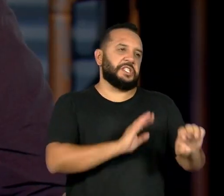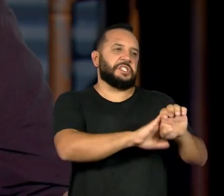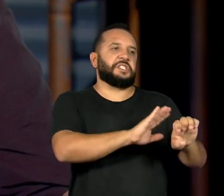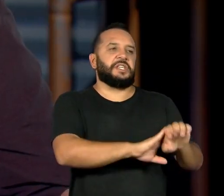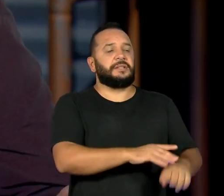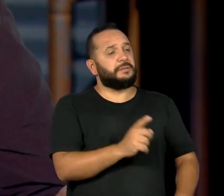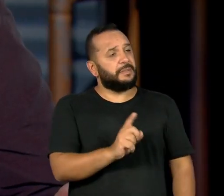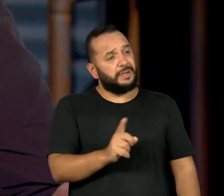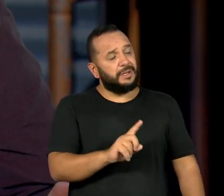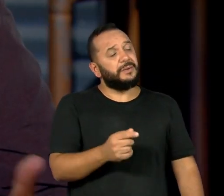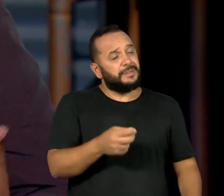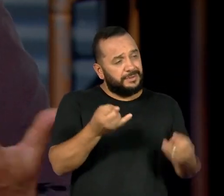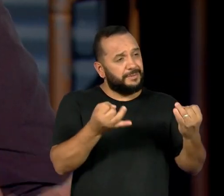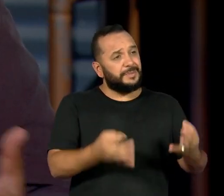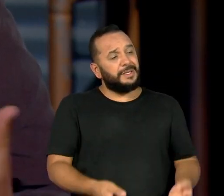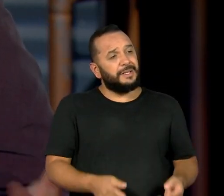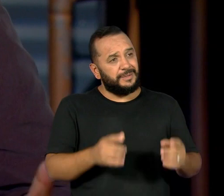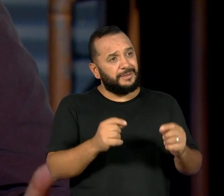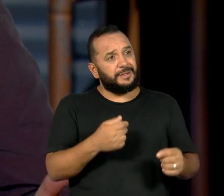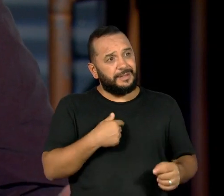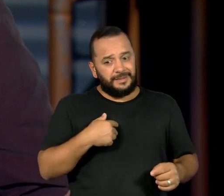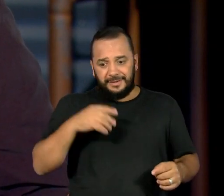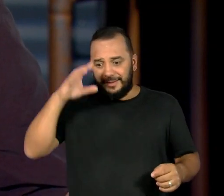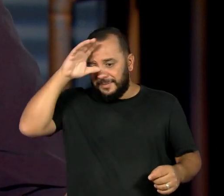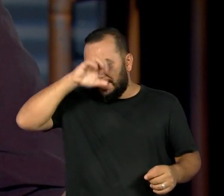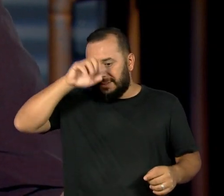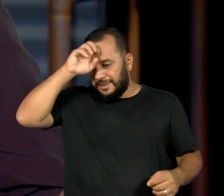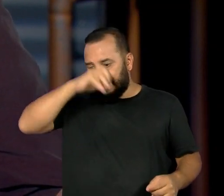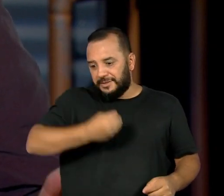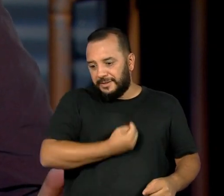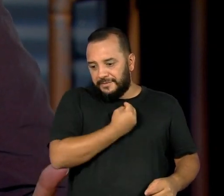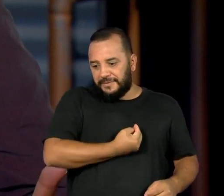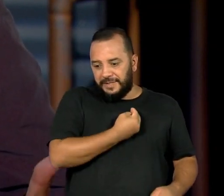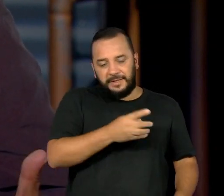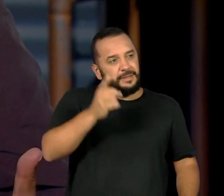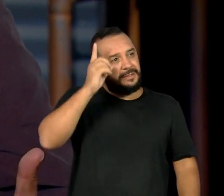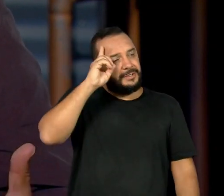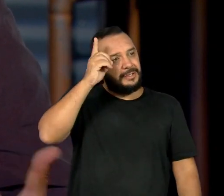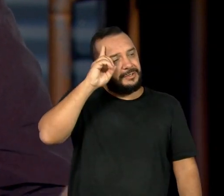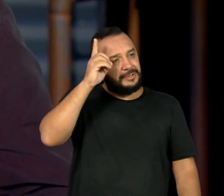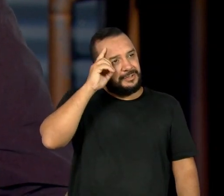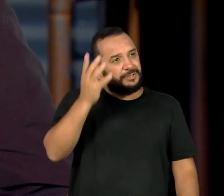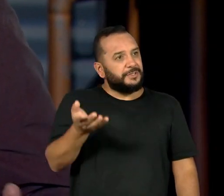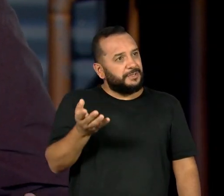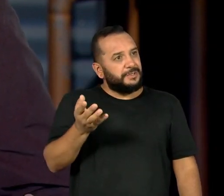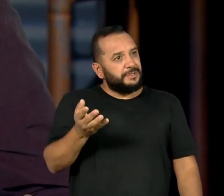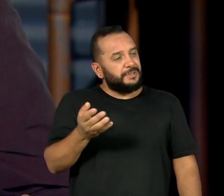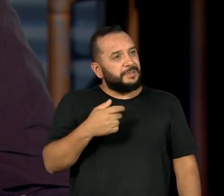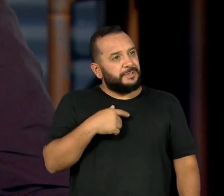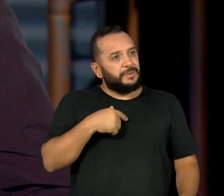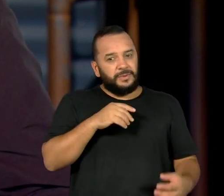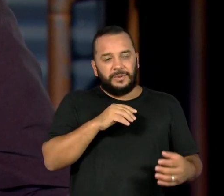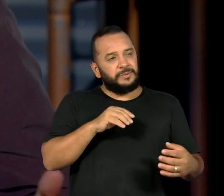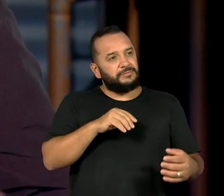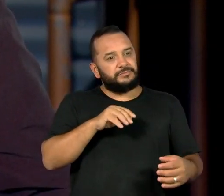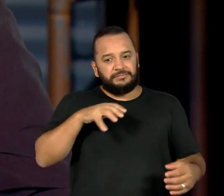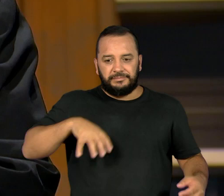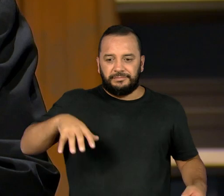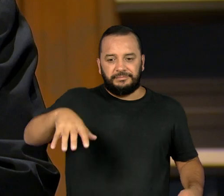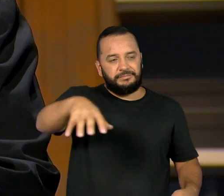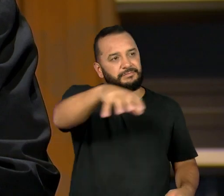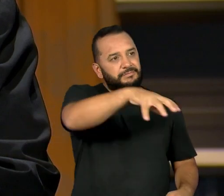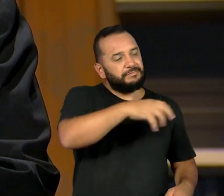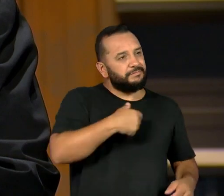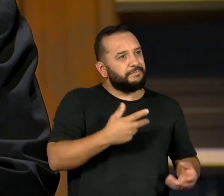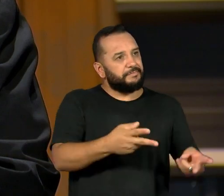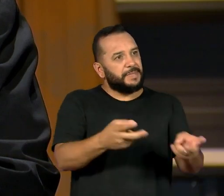fundo, ele fala disso, né? Desse aprendizado da vida cotidiana, do ao redor das pessoas que estão ao seu redor.